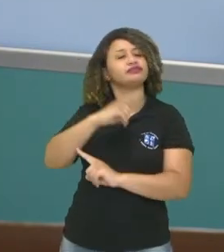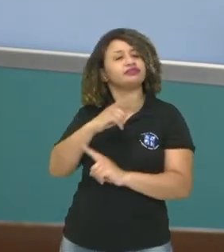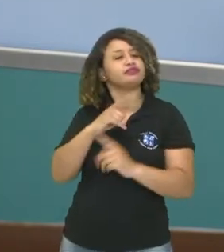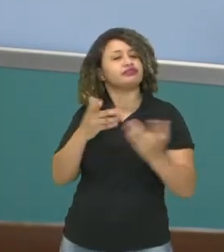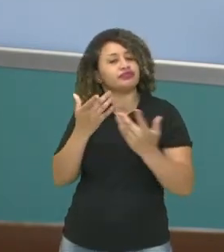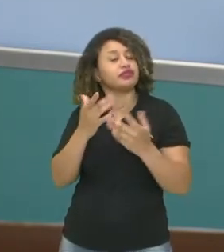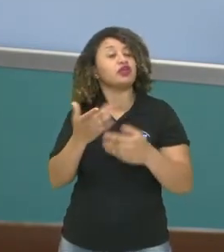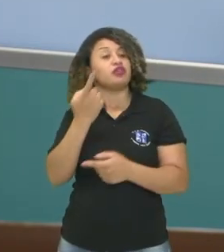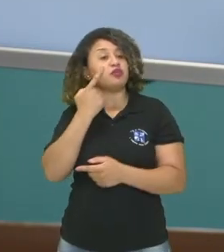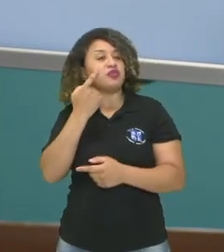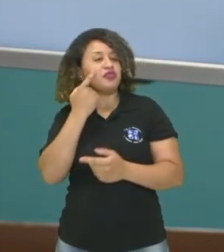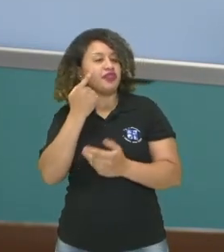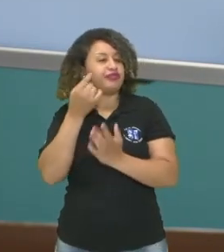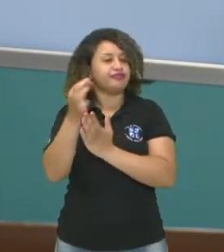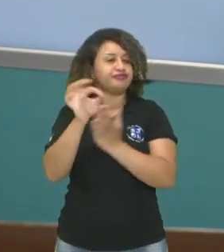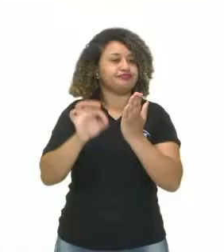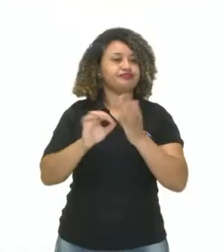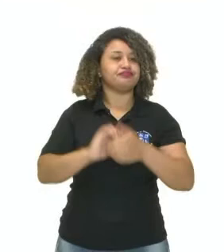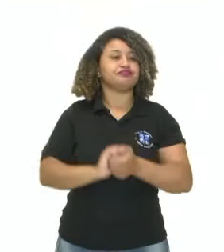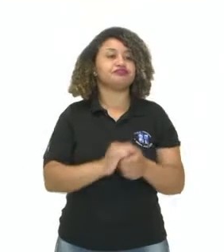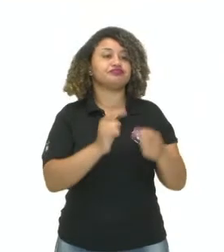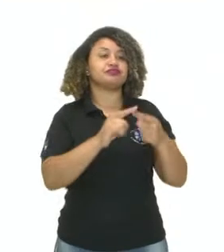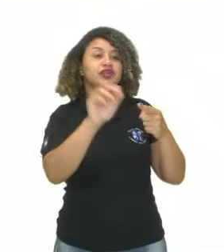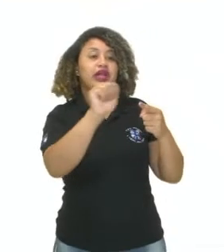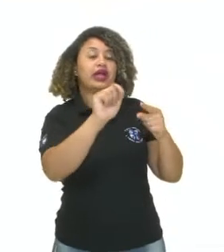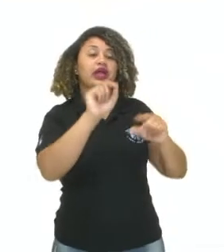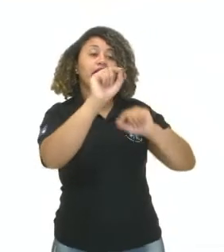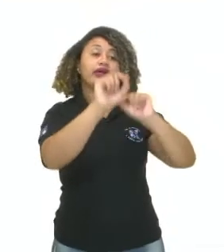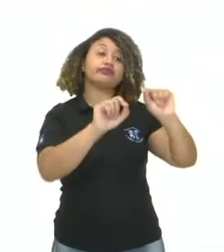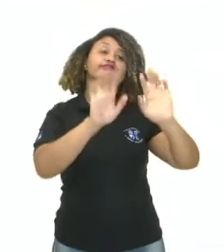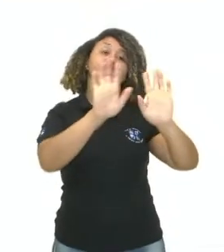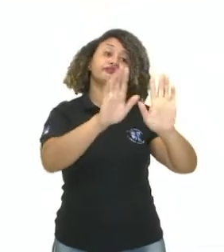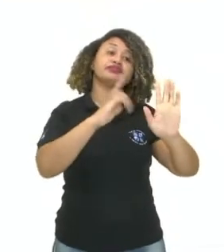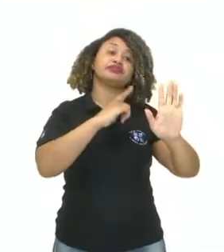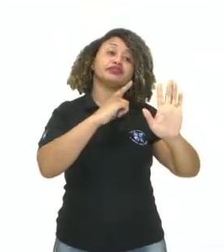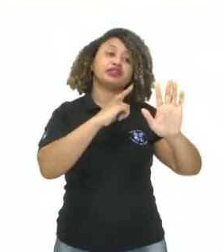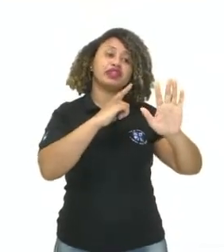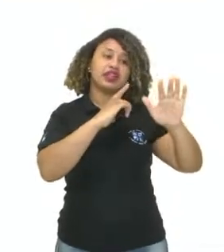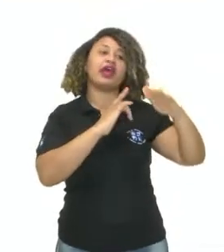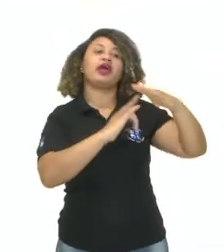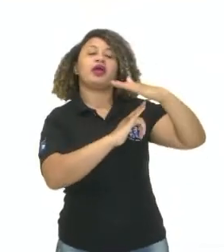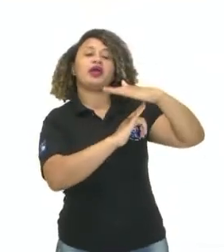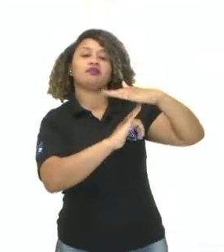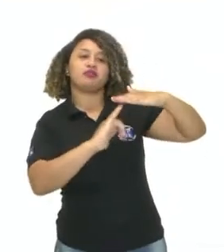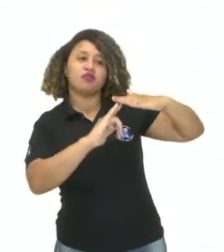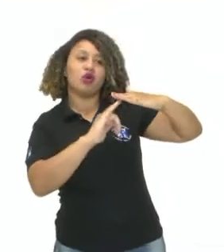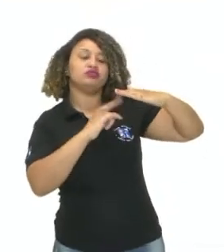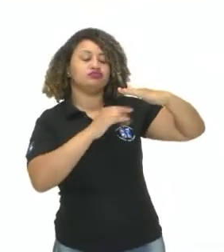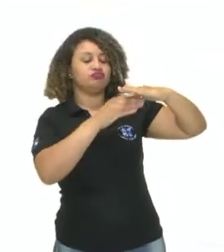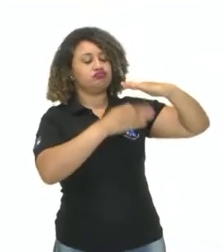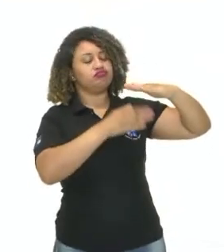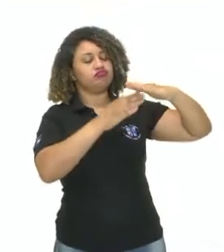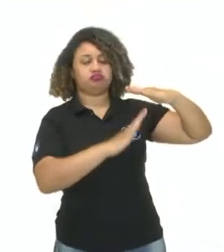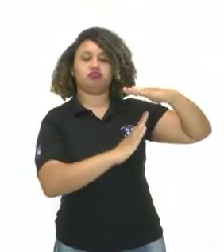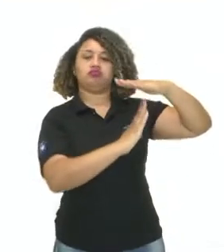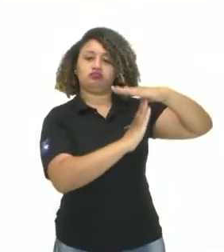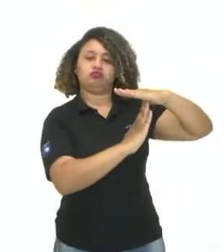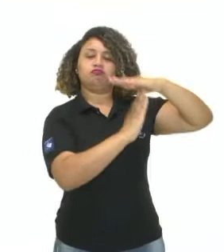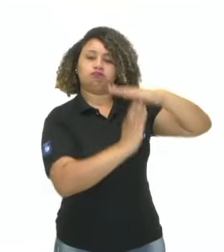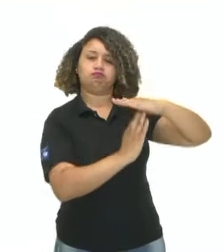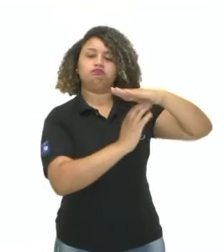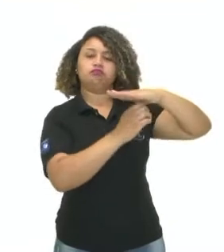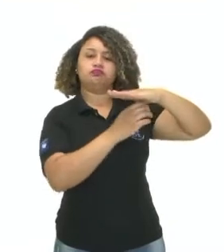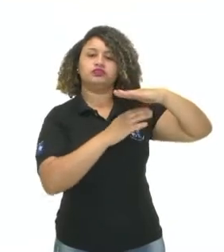resposta. Letra A. No fundo, uma ponte apoiada em bases sólidas. Nessa